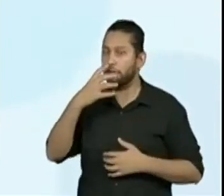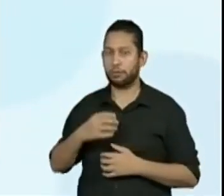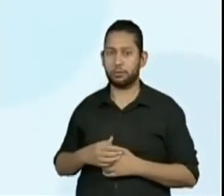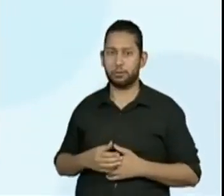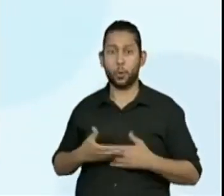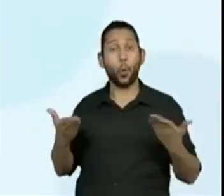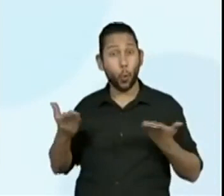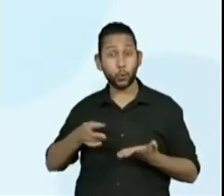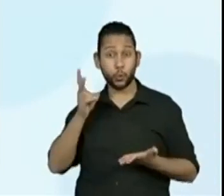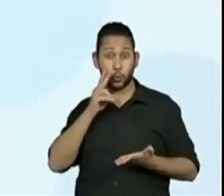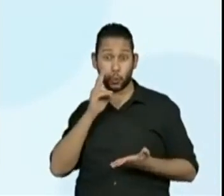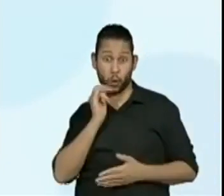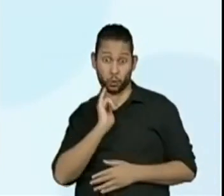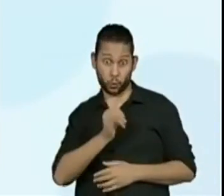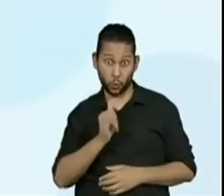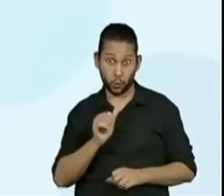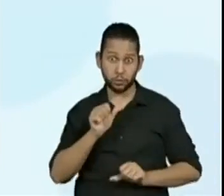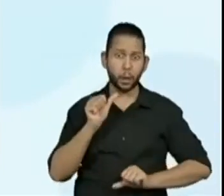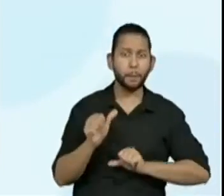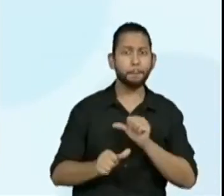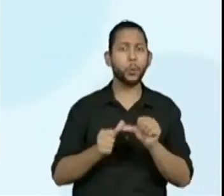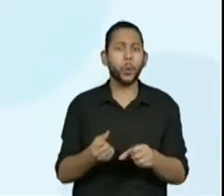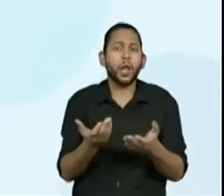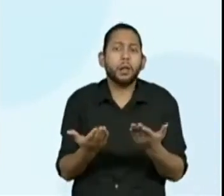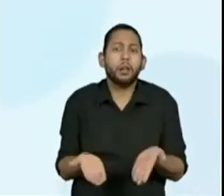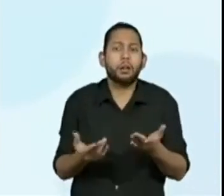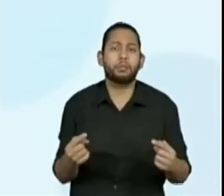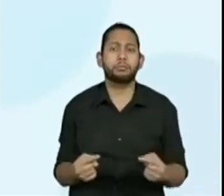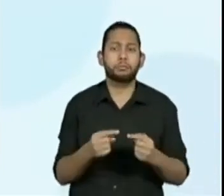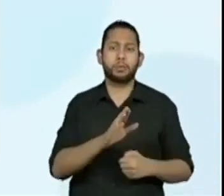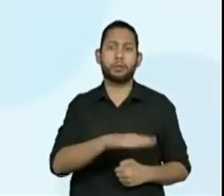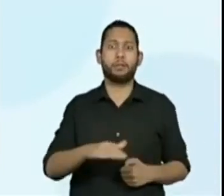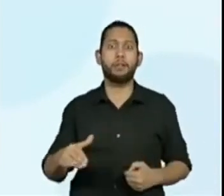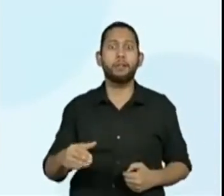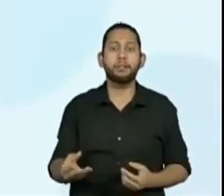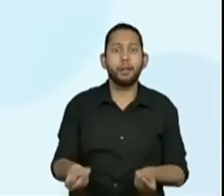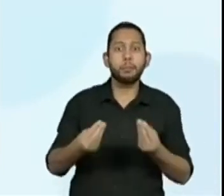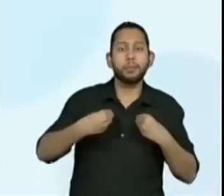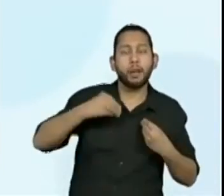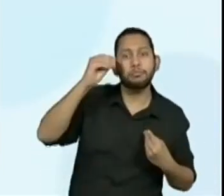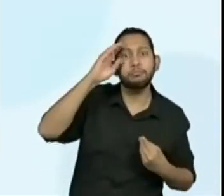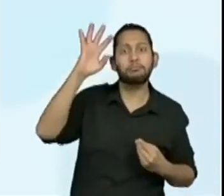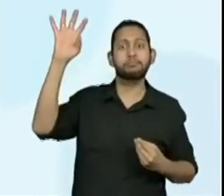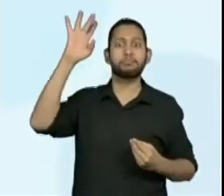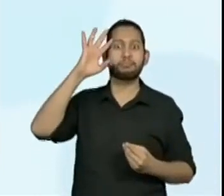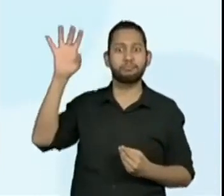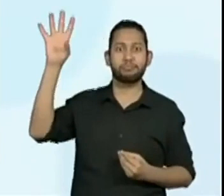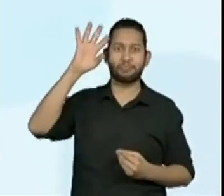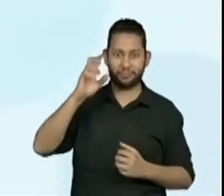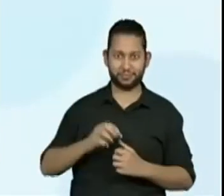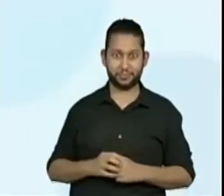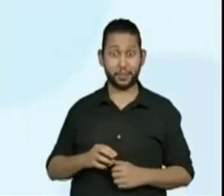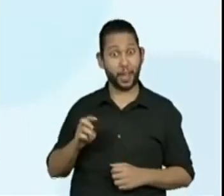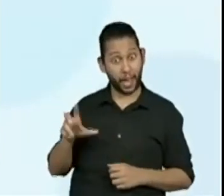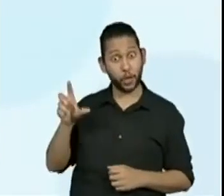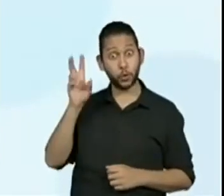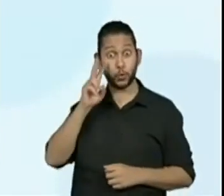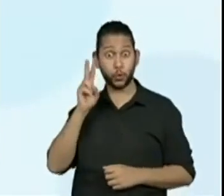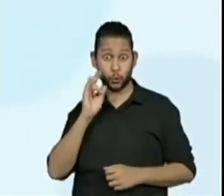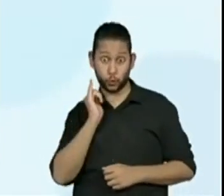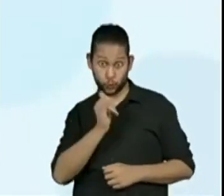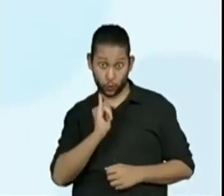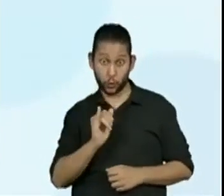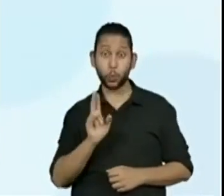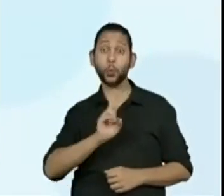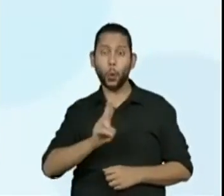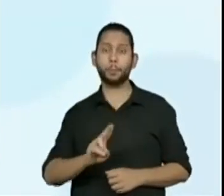para crianças, com versões mais lúdicas e cheias de fantasia. Chamamos essas histórias de contos